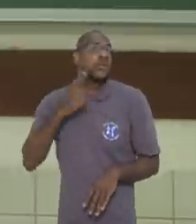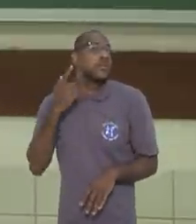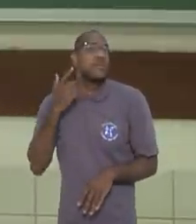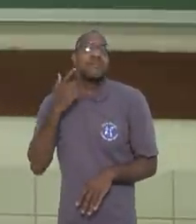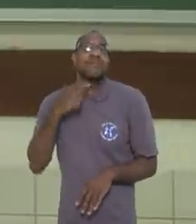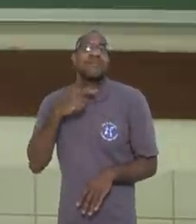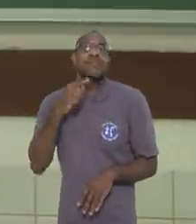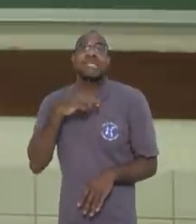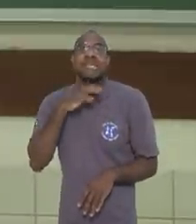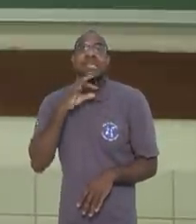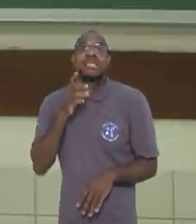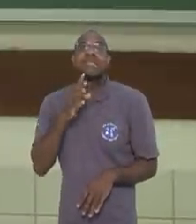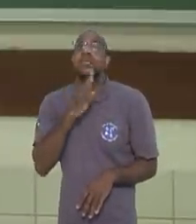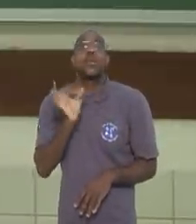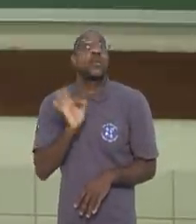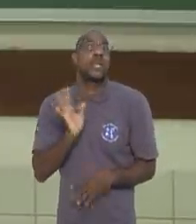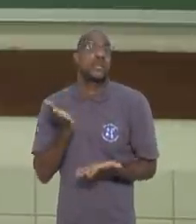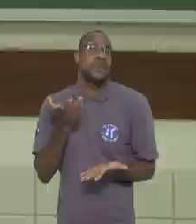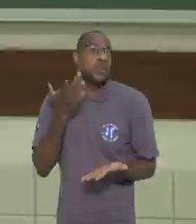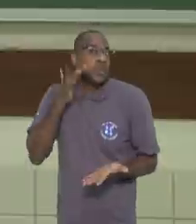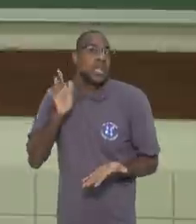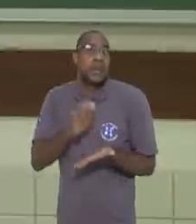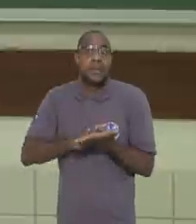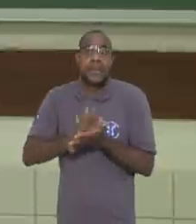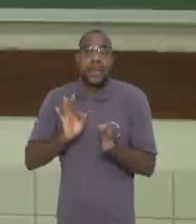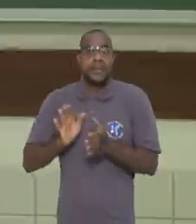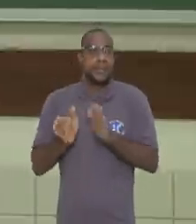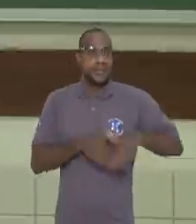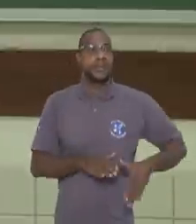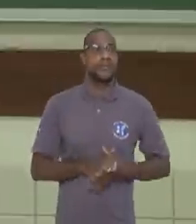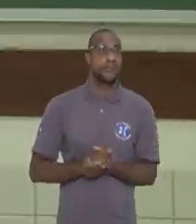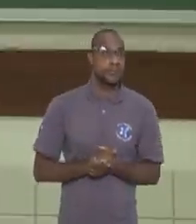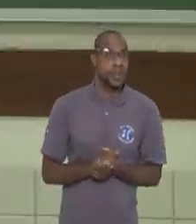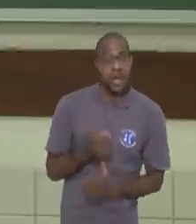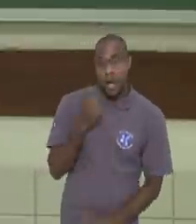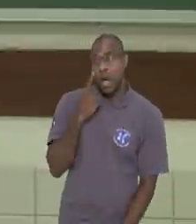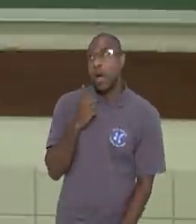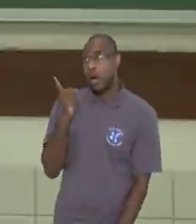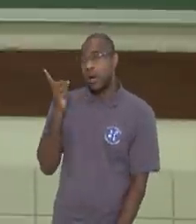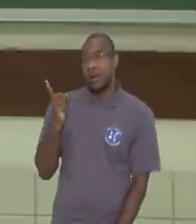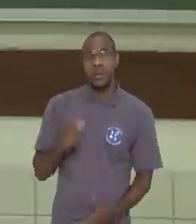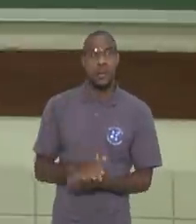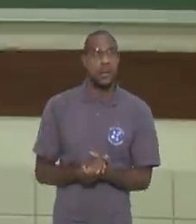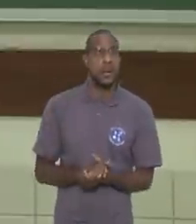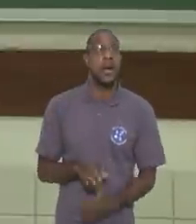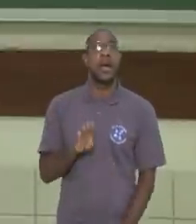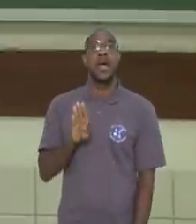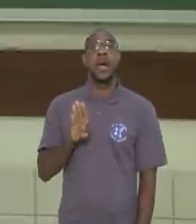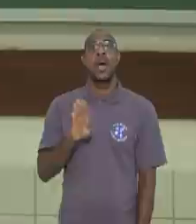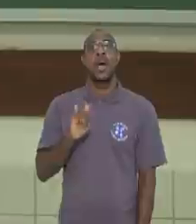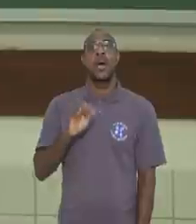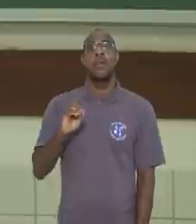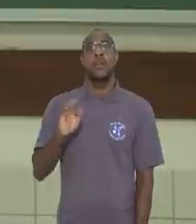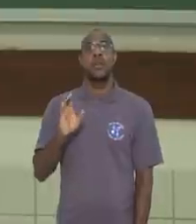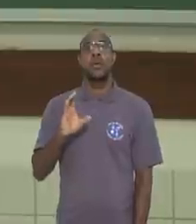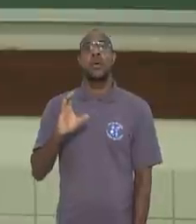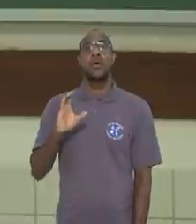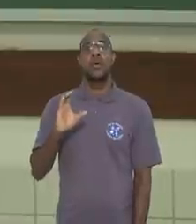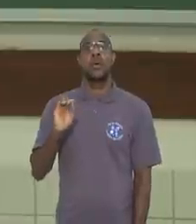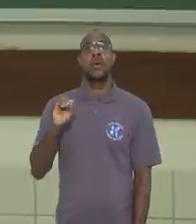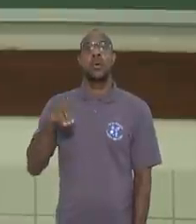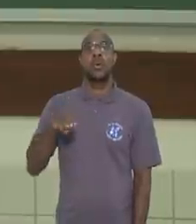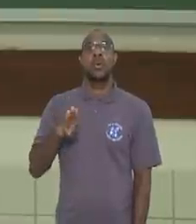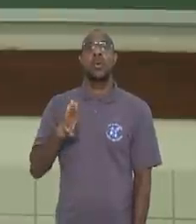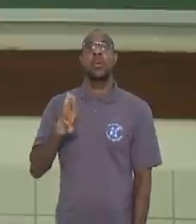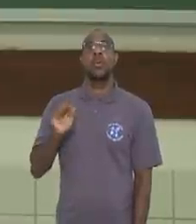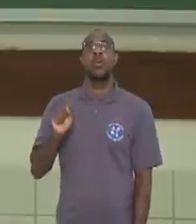agora rapidinho sobre biocombustível, que vocês já ouviram falar bastante também, né? Então, biocombustível, a gente está produzindo combustível a partir